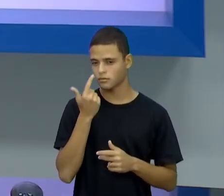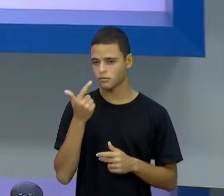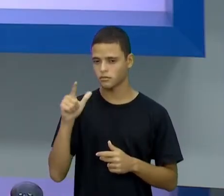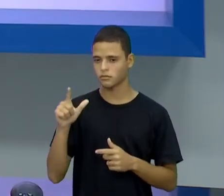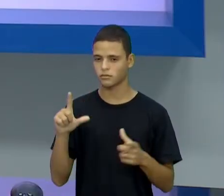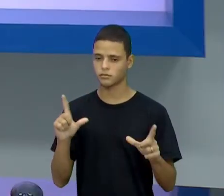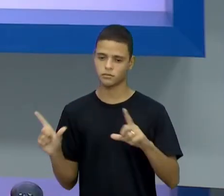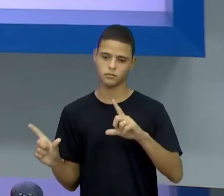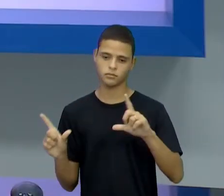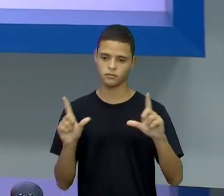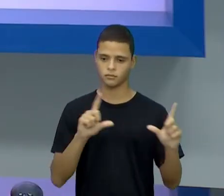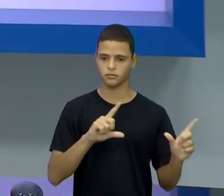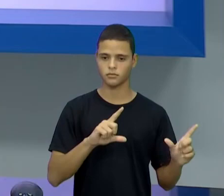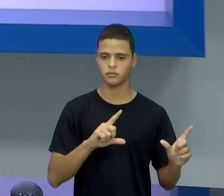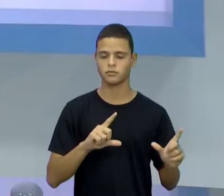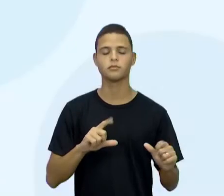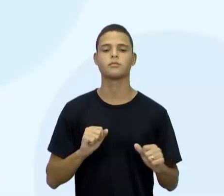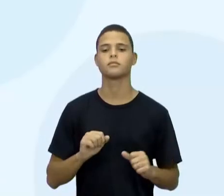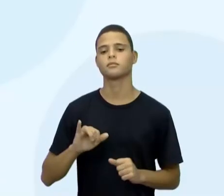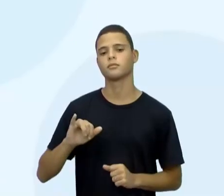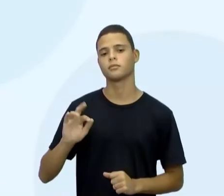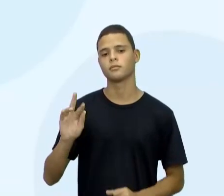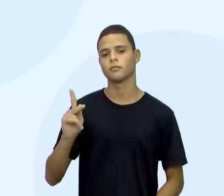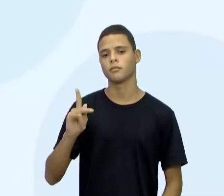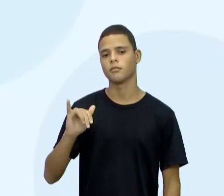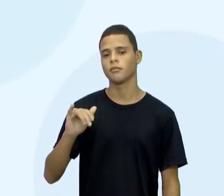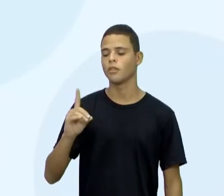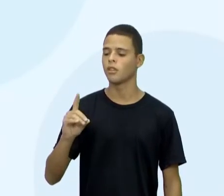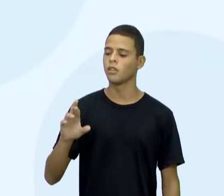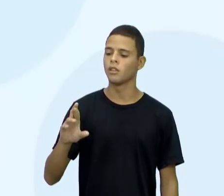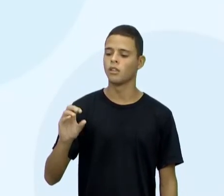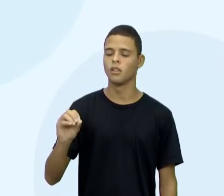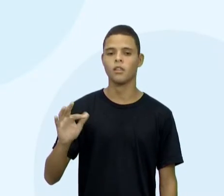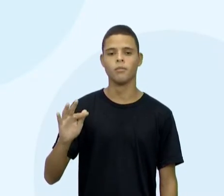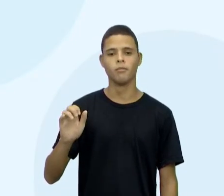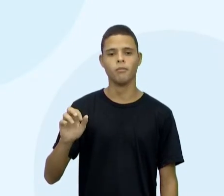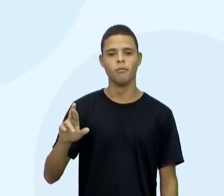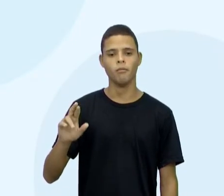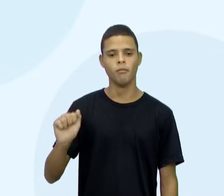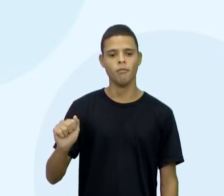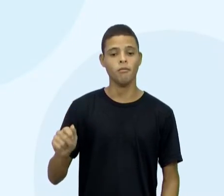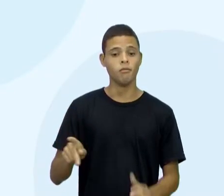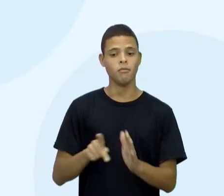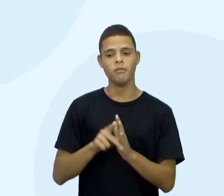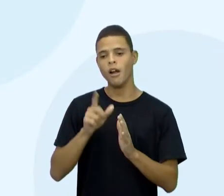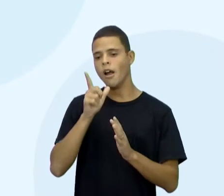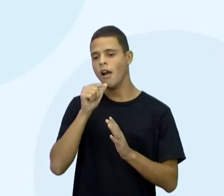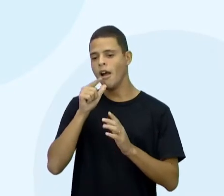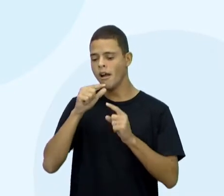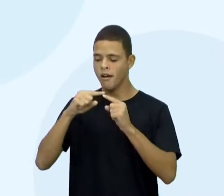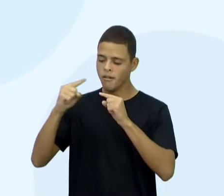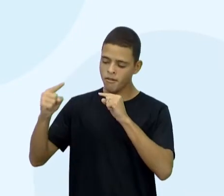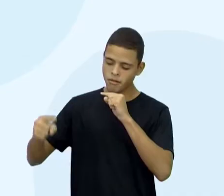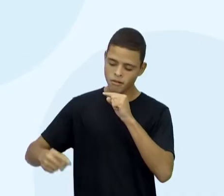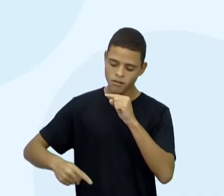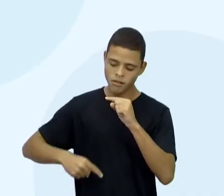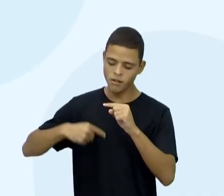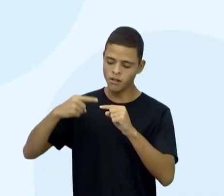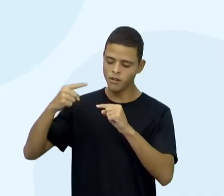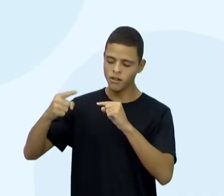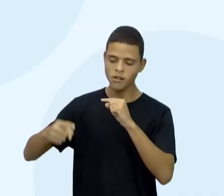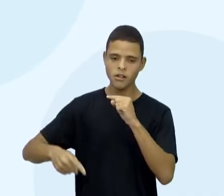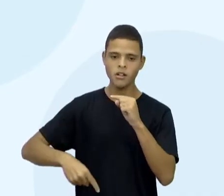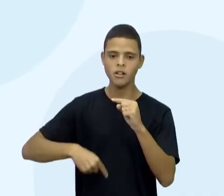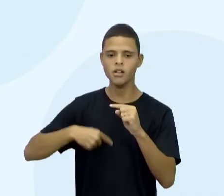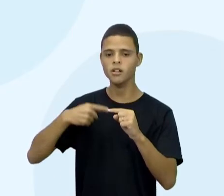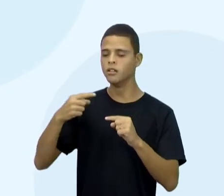vai ver a questão aí da hidrosfera, que é o ciclo da água, né? Uma das características aí da hidrosfera é o ciclo da